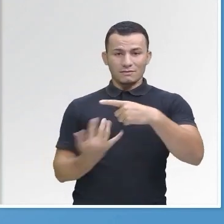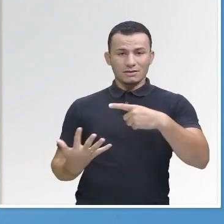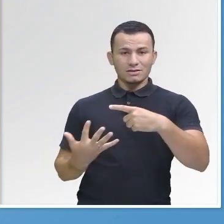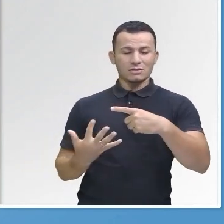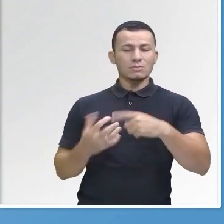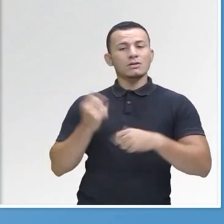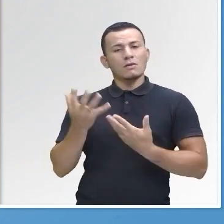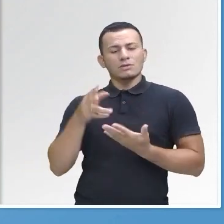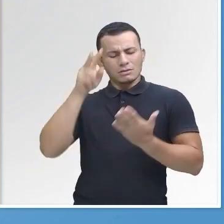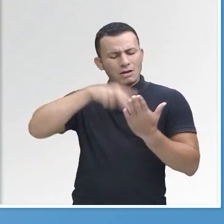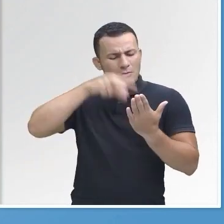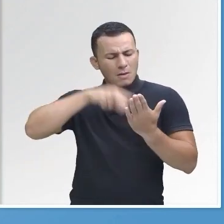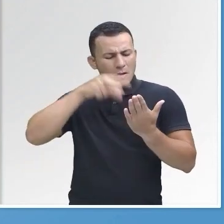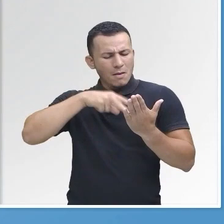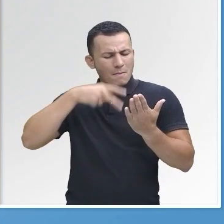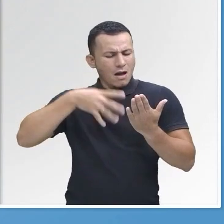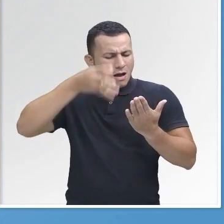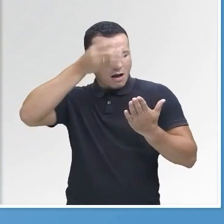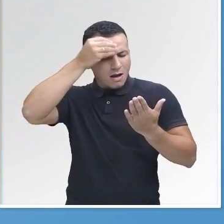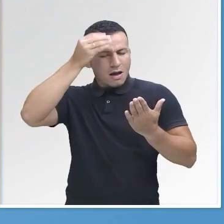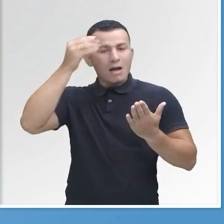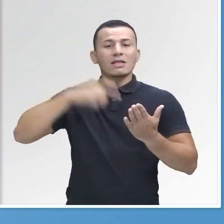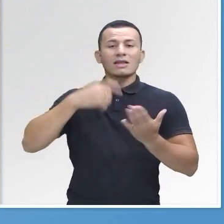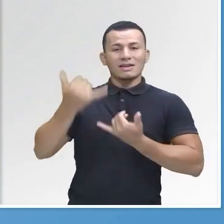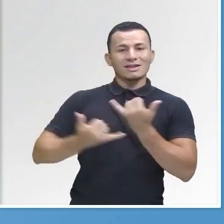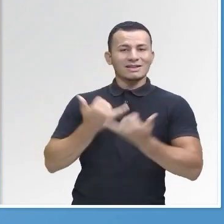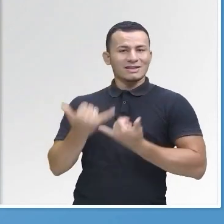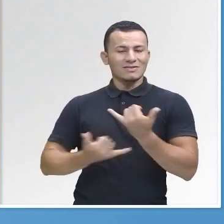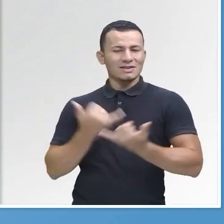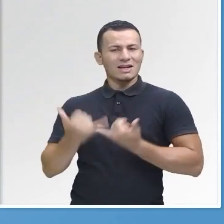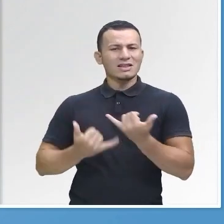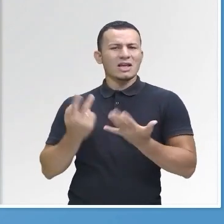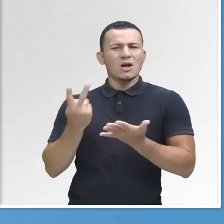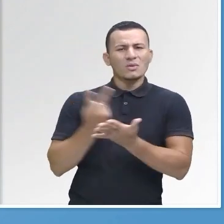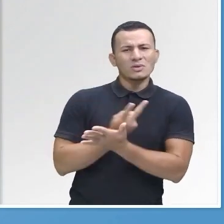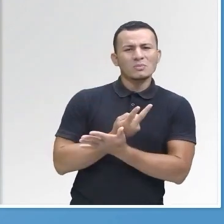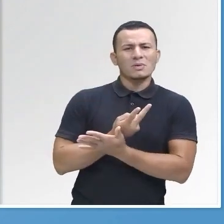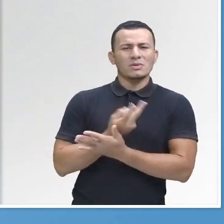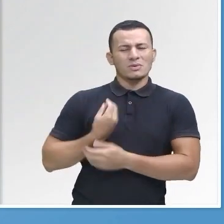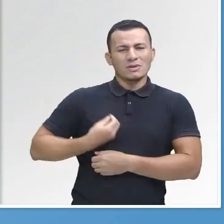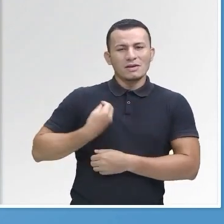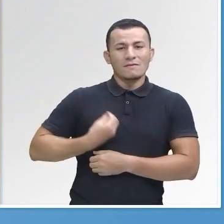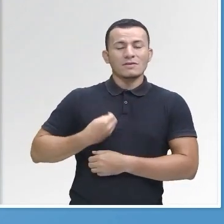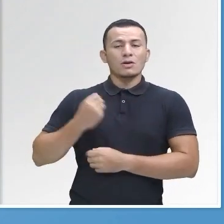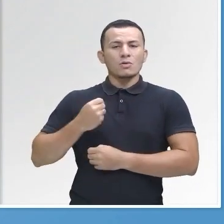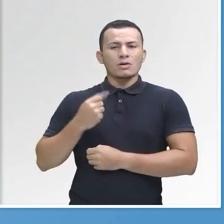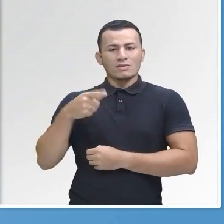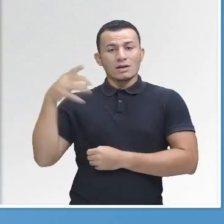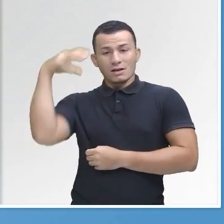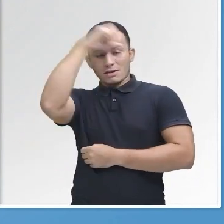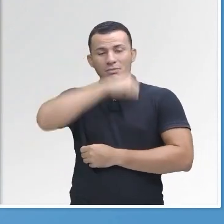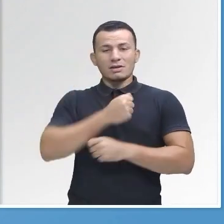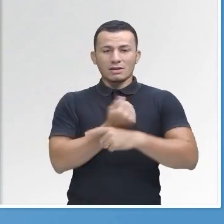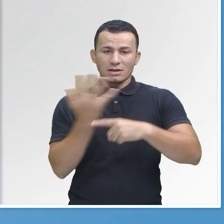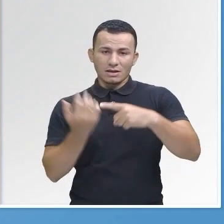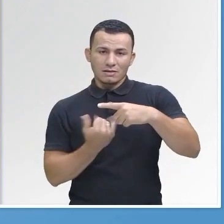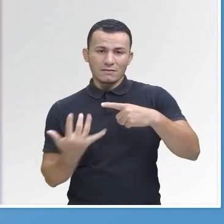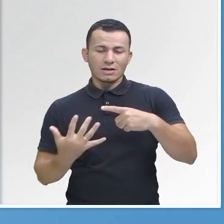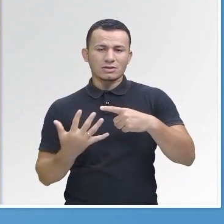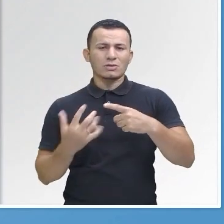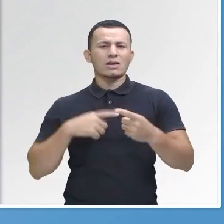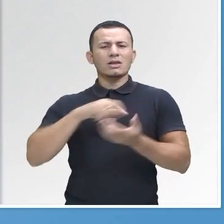lendo esse livro, ele vai trazer brincadeiras e situações do seu dia a dia para trabalhar com as frações, através de